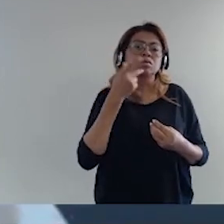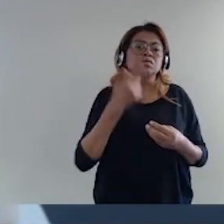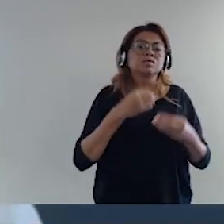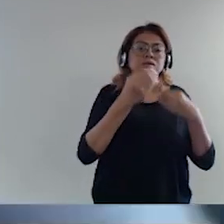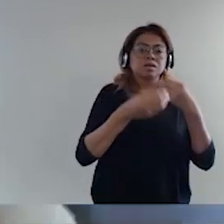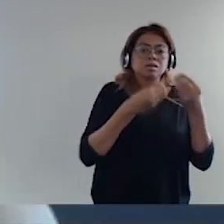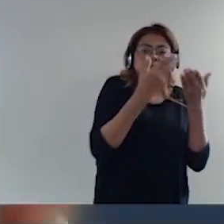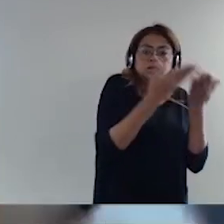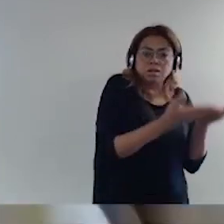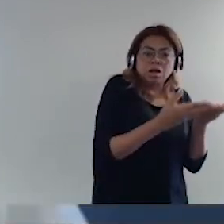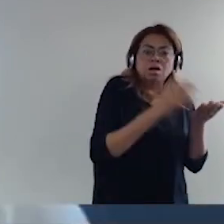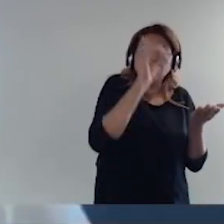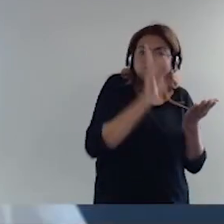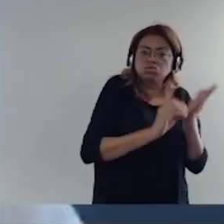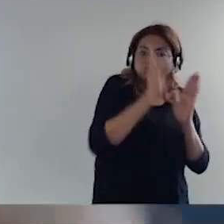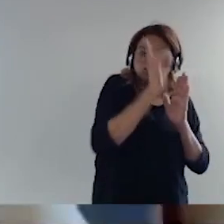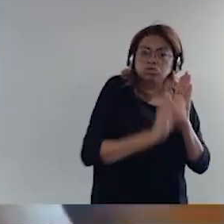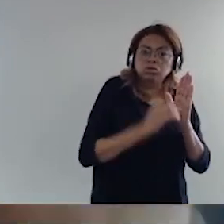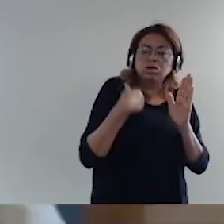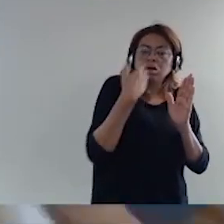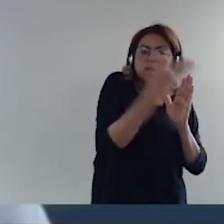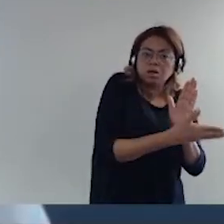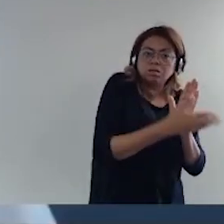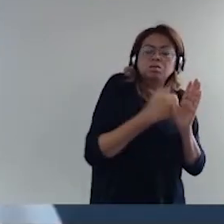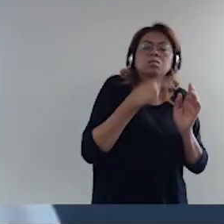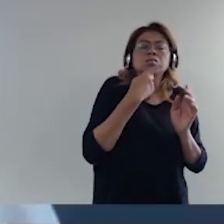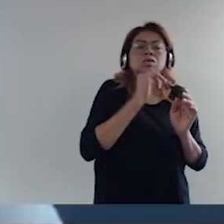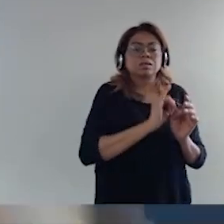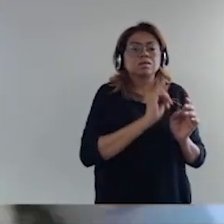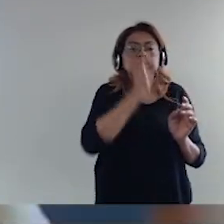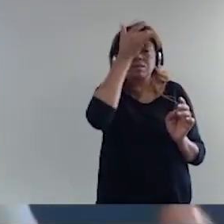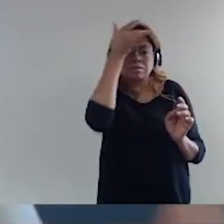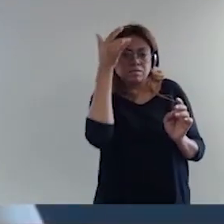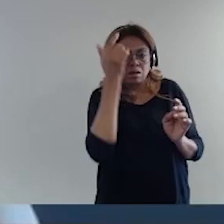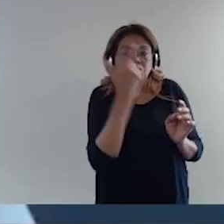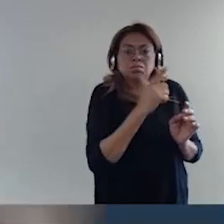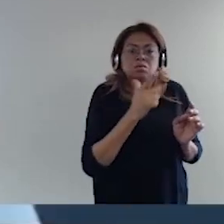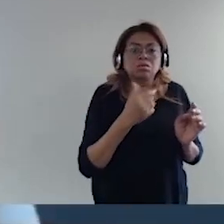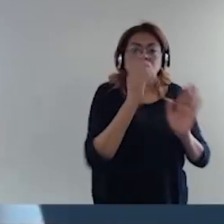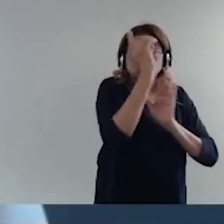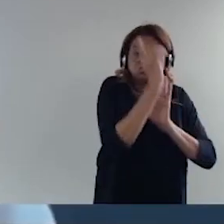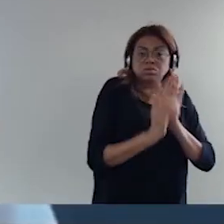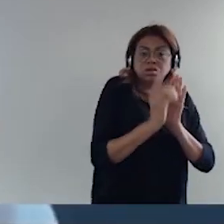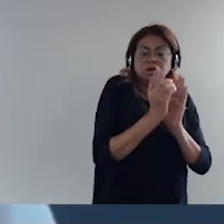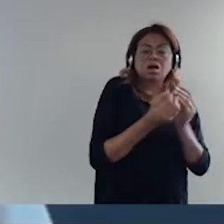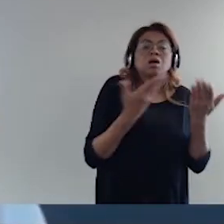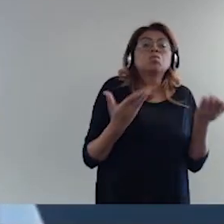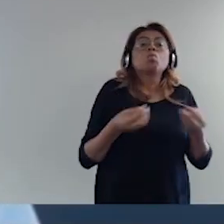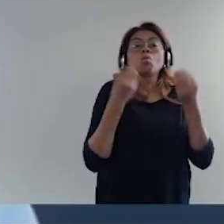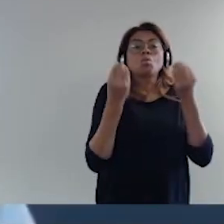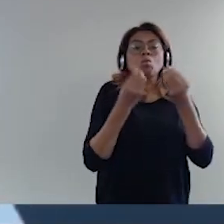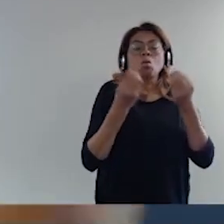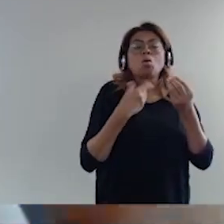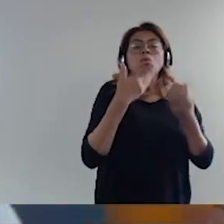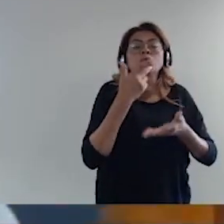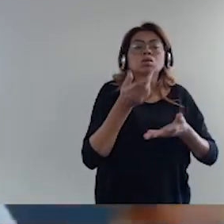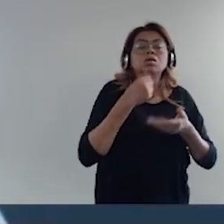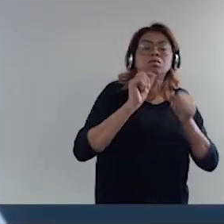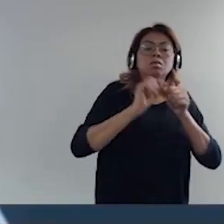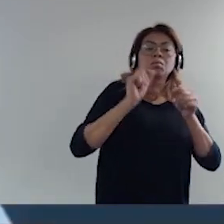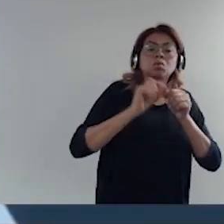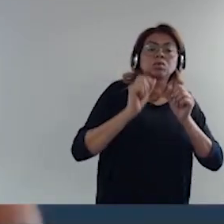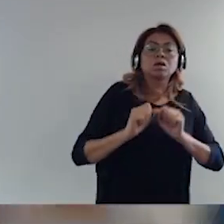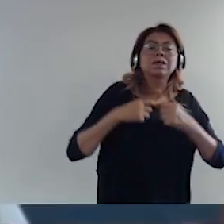autonomias. Quem não é autônomo, o ente que não é autônomo, ele verdadeiramente não exerce